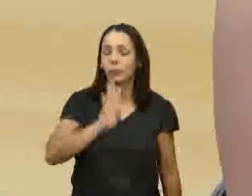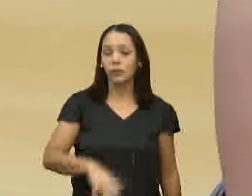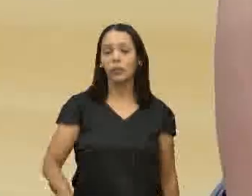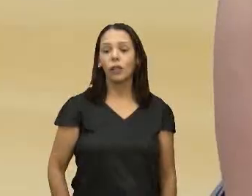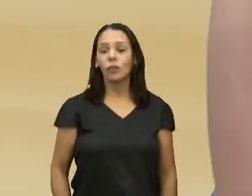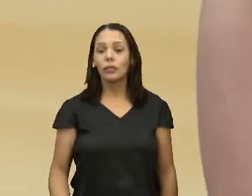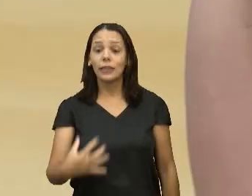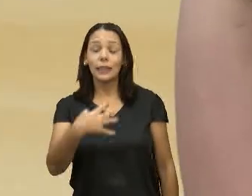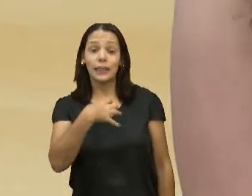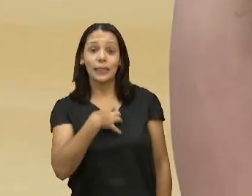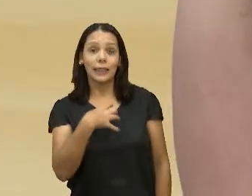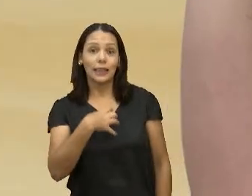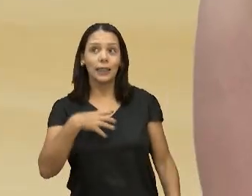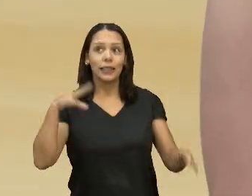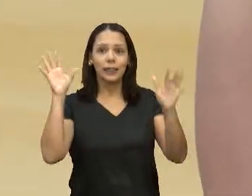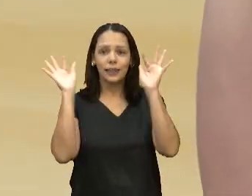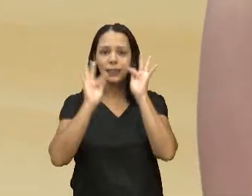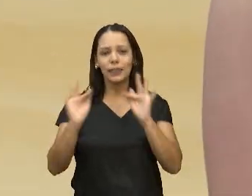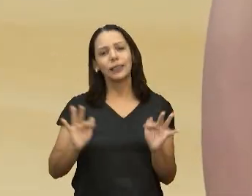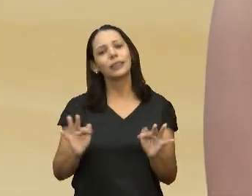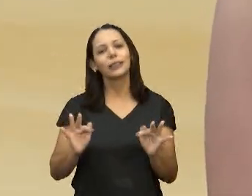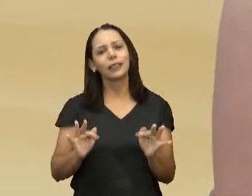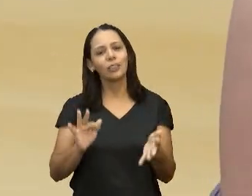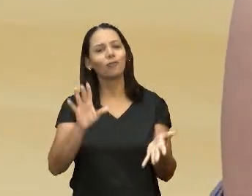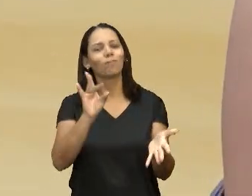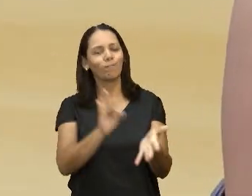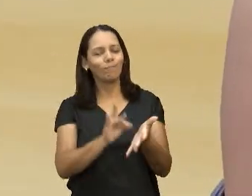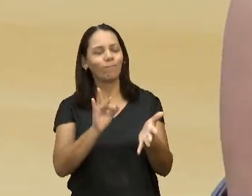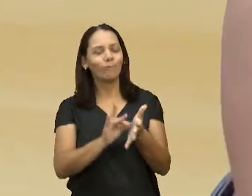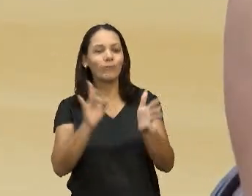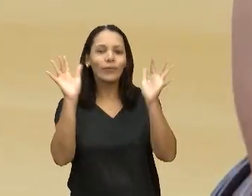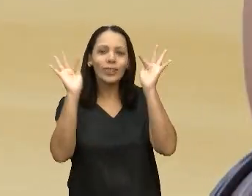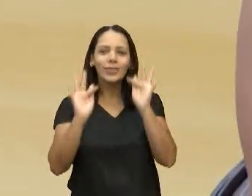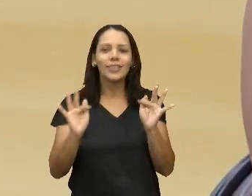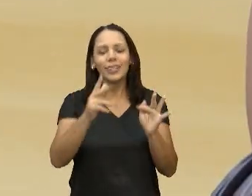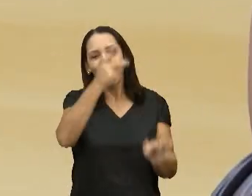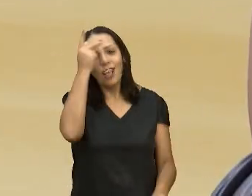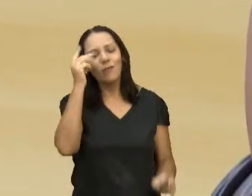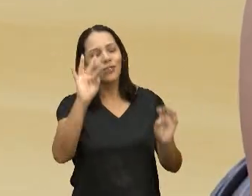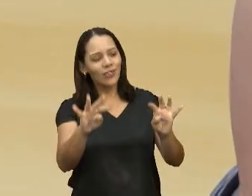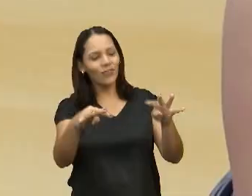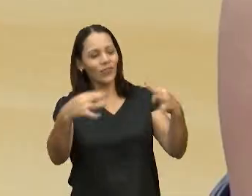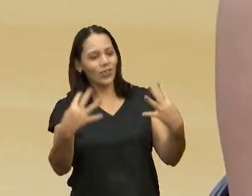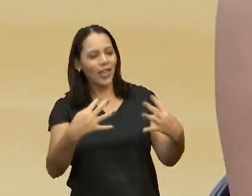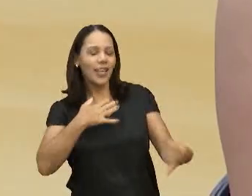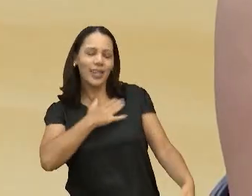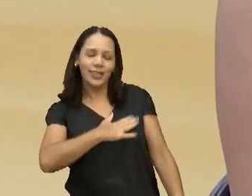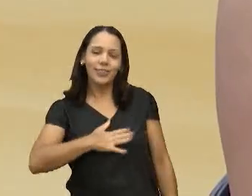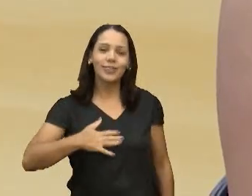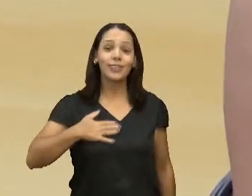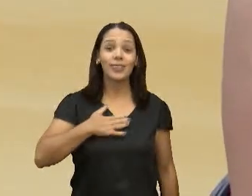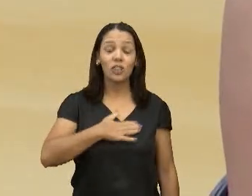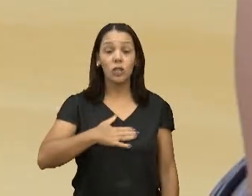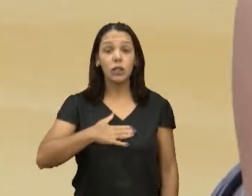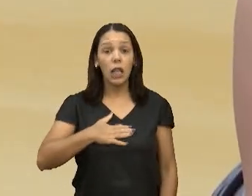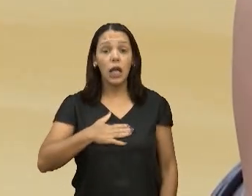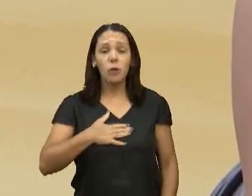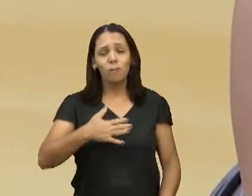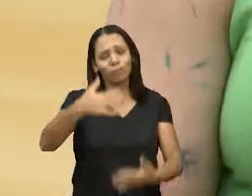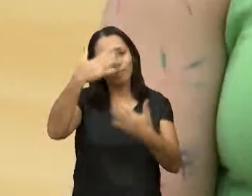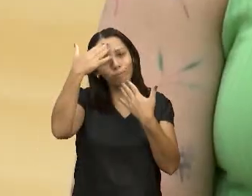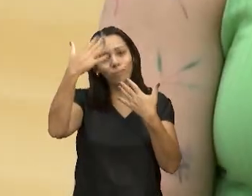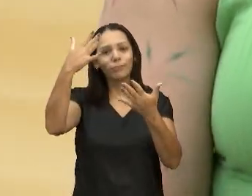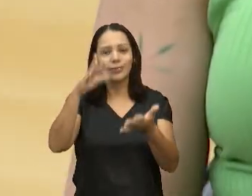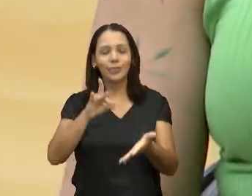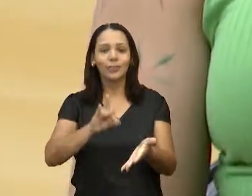um sentimento de felicidade. Eu fico muito, muito feliz que as pessoas gostam do que eu faço. E então eu estou muito